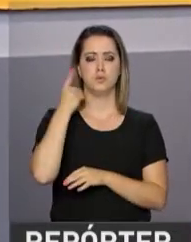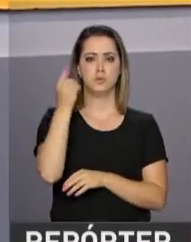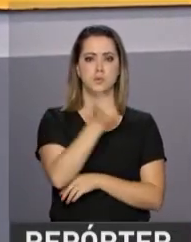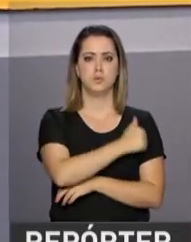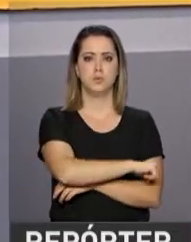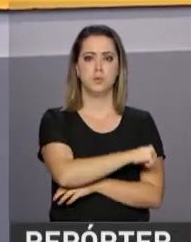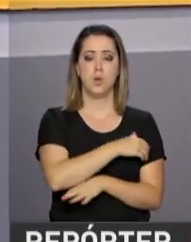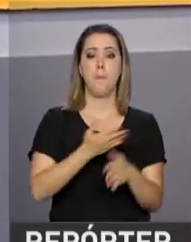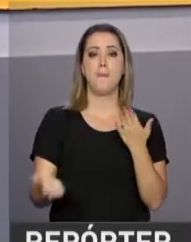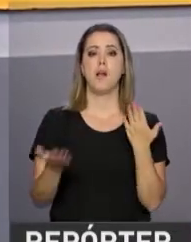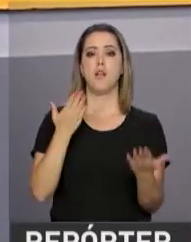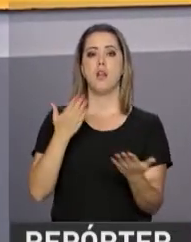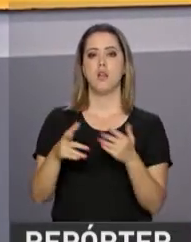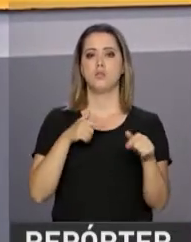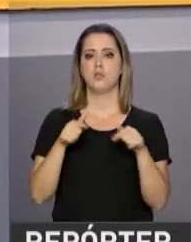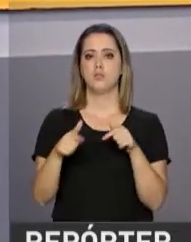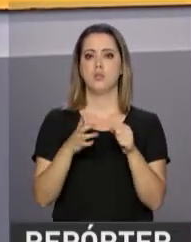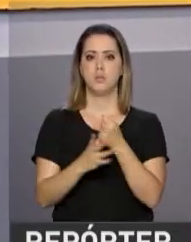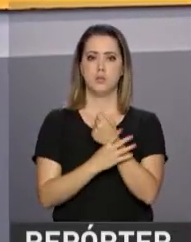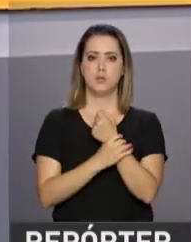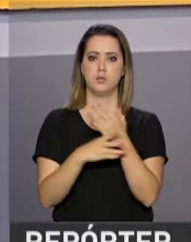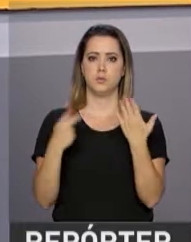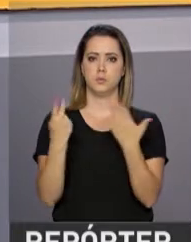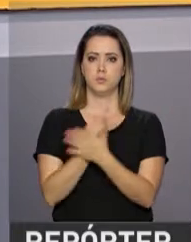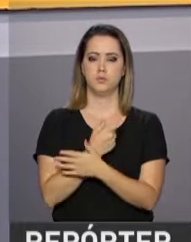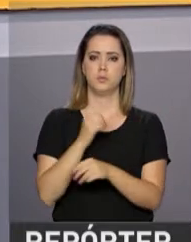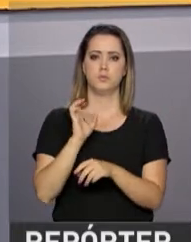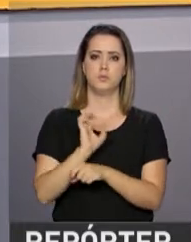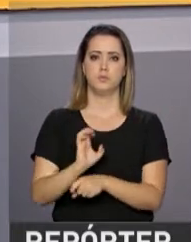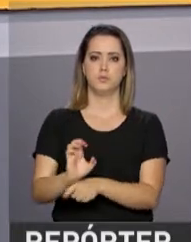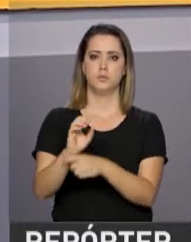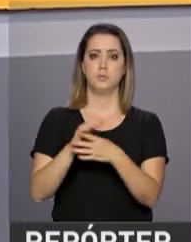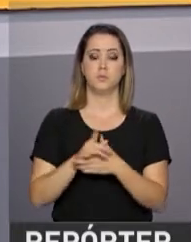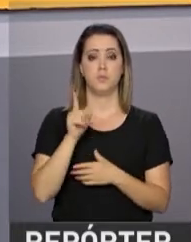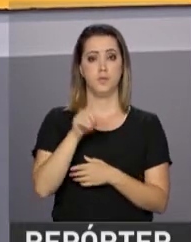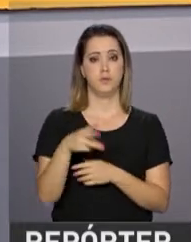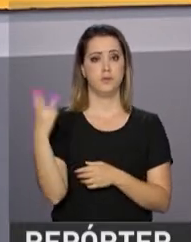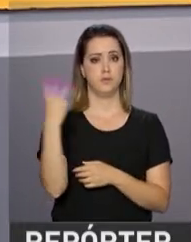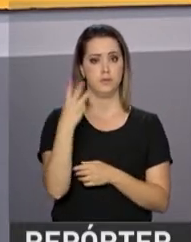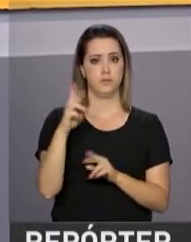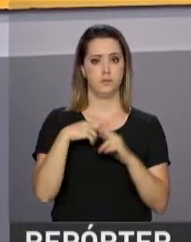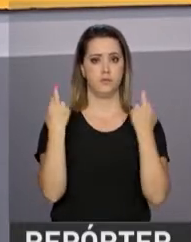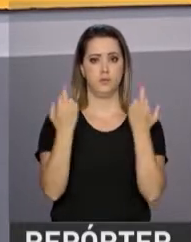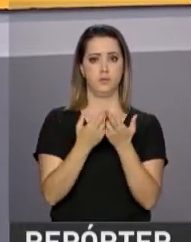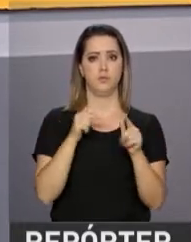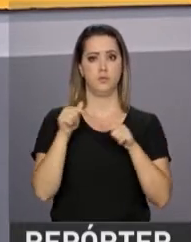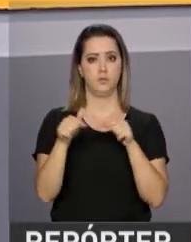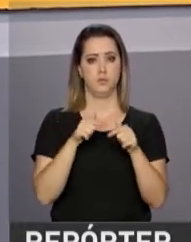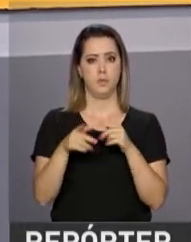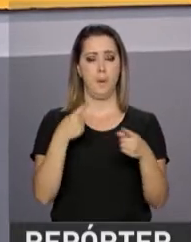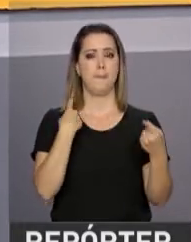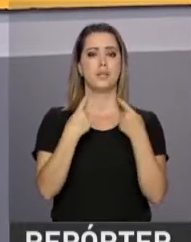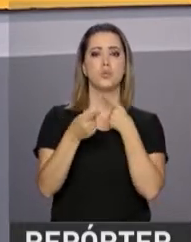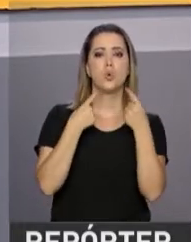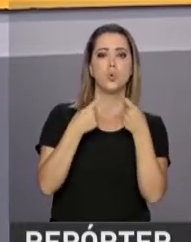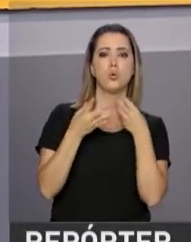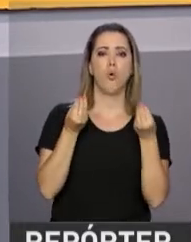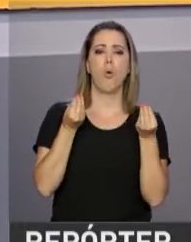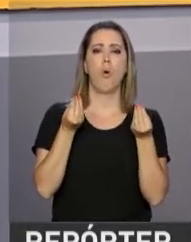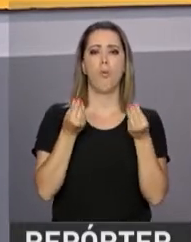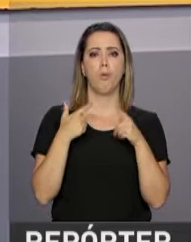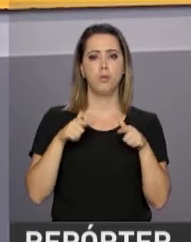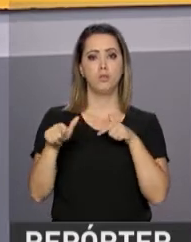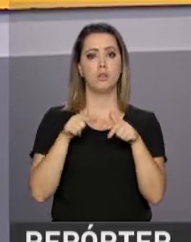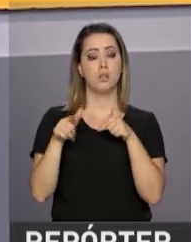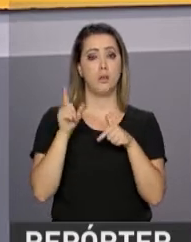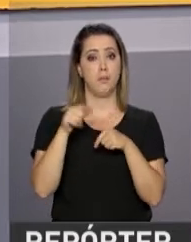janeiro um balanço de ações de segurança realizadas no estado essa foi a terceira reunião de trabalho para discutir a operação